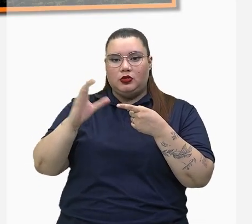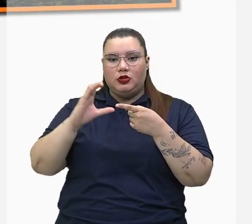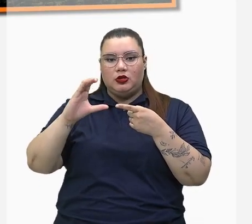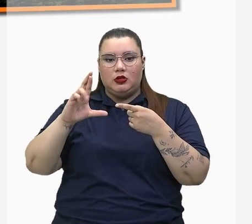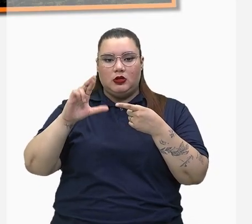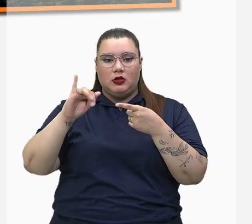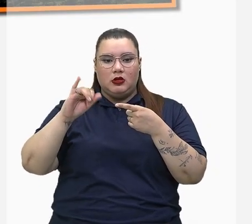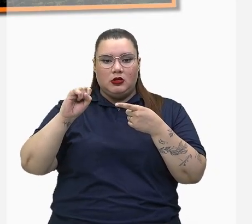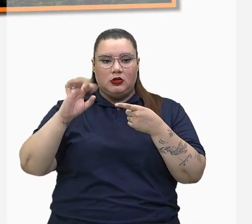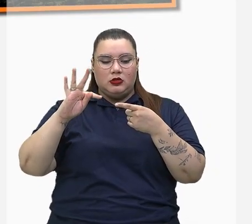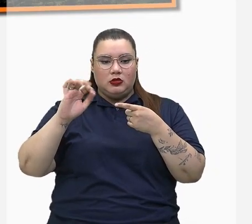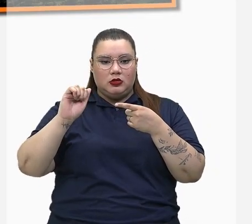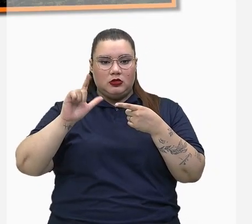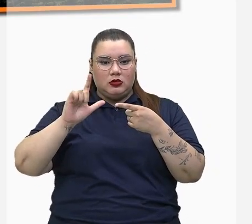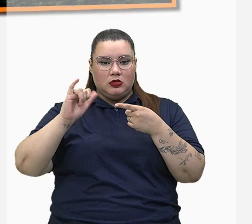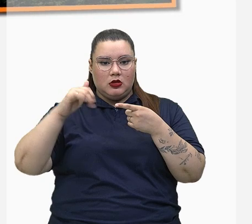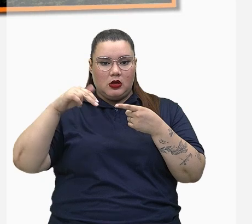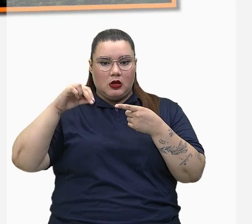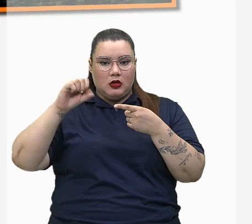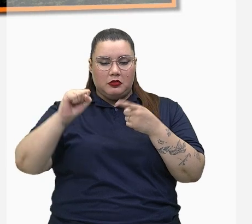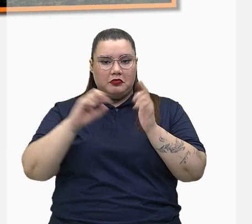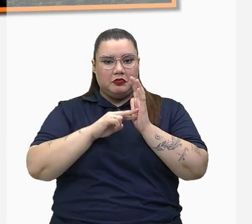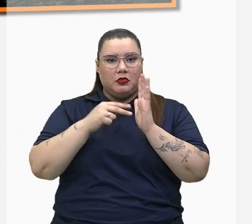são constituídos por rochas